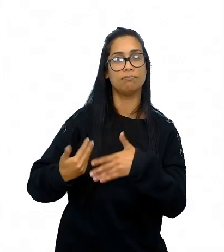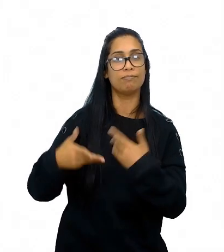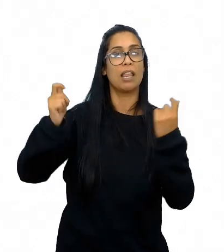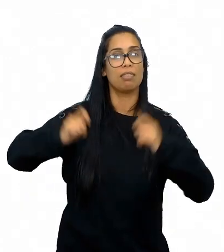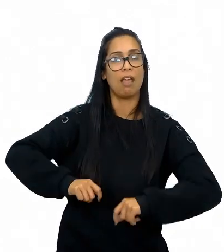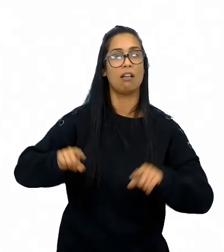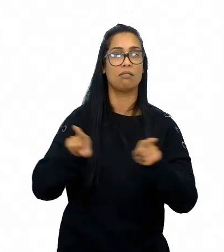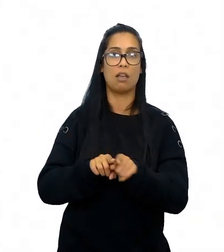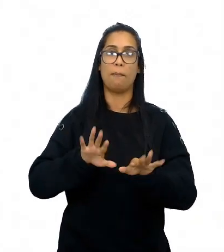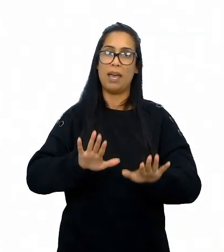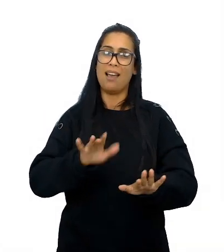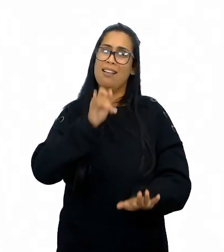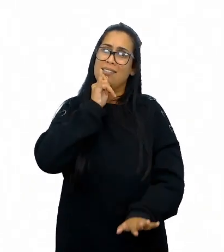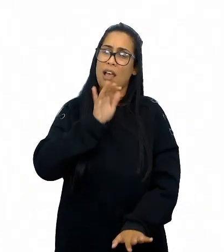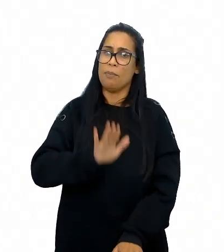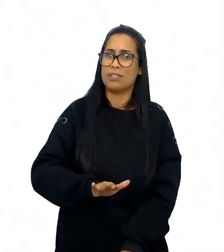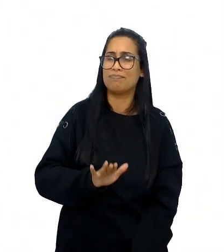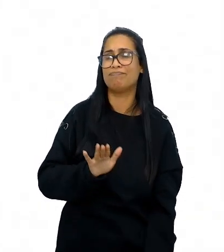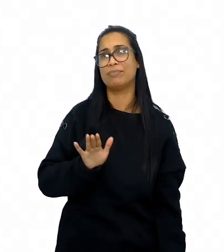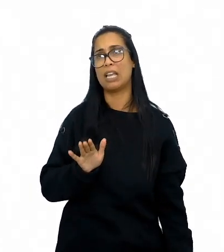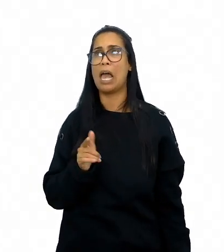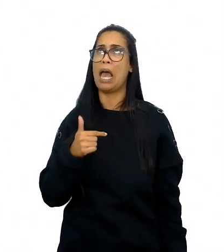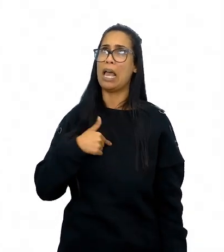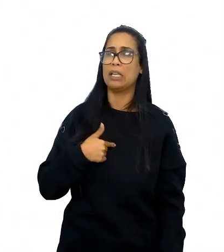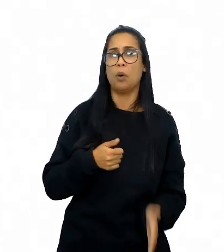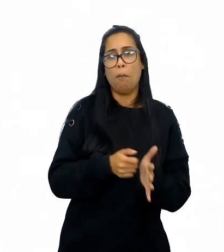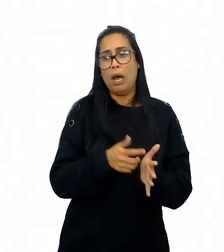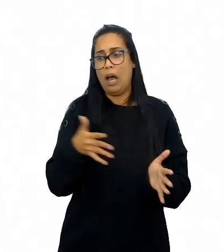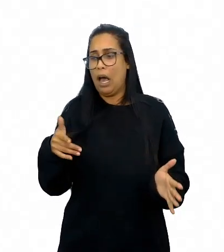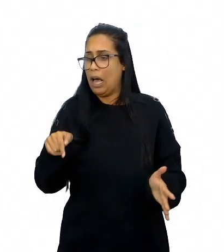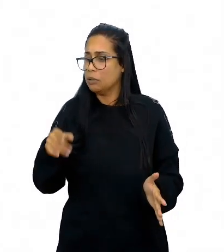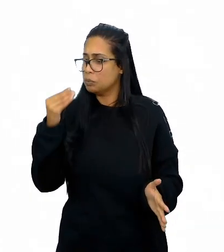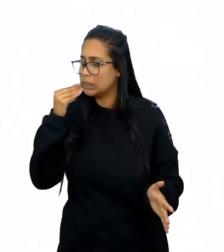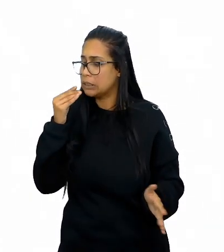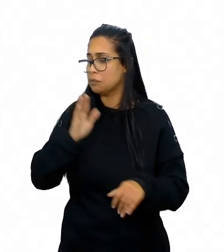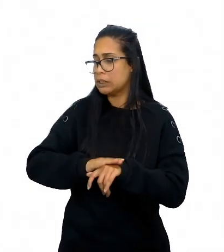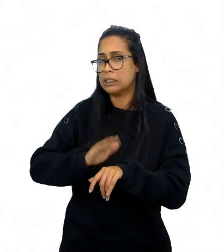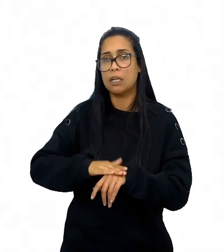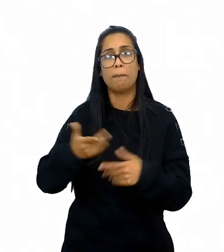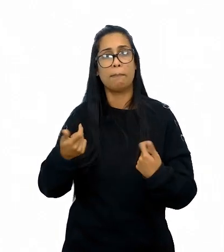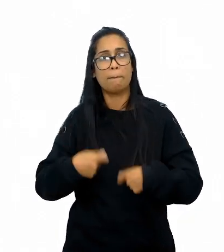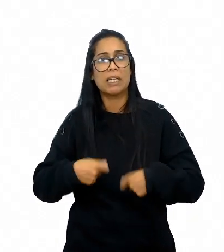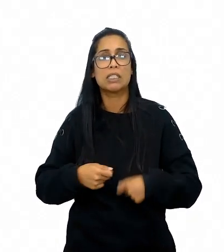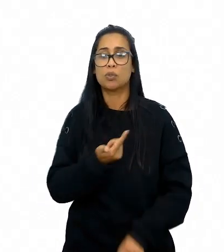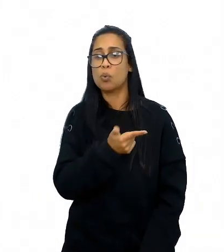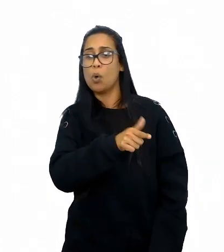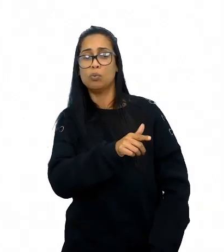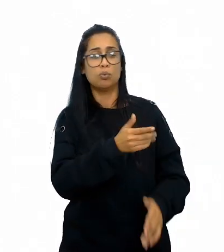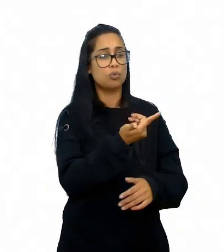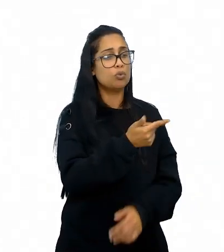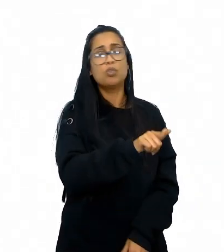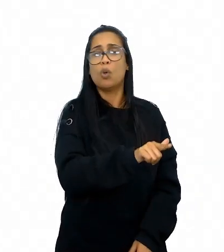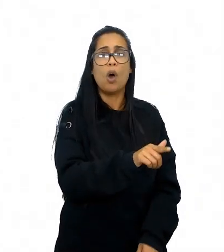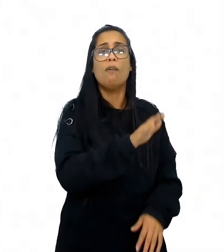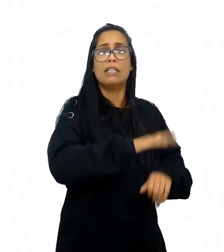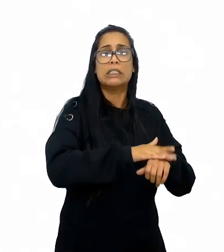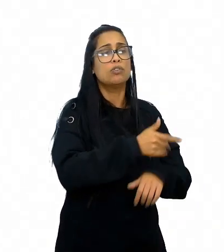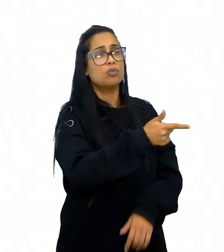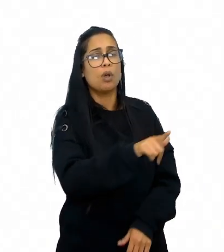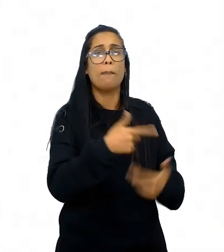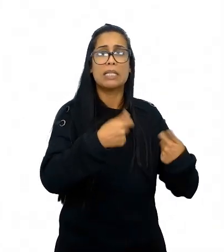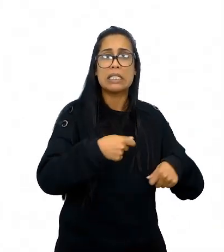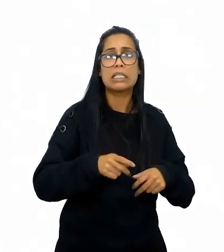nem que seja preciso, poxa, nesse caminho que eu tentei seguir, não deu certo. Então, vamos voltar um passo para trás para a gente conseguir